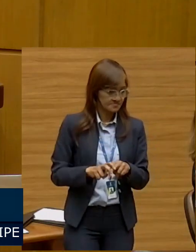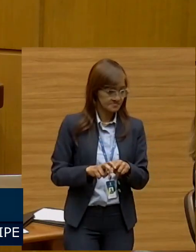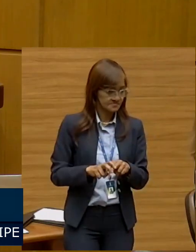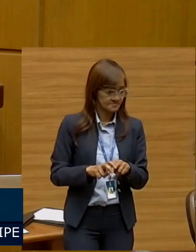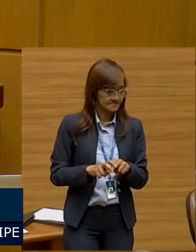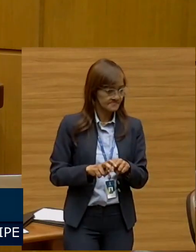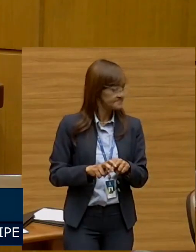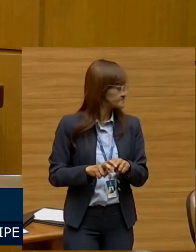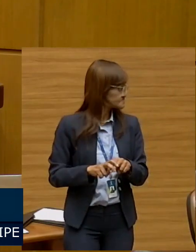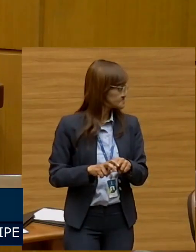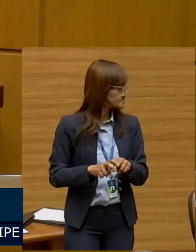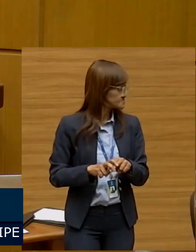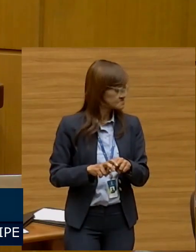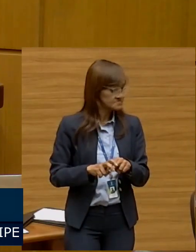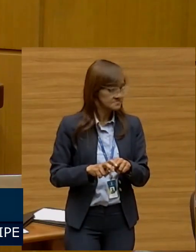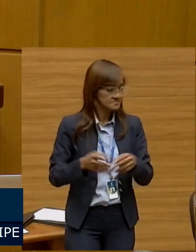desconsideradas